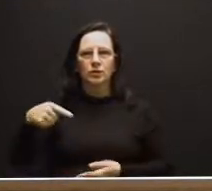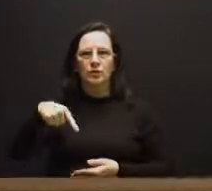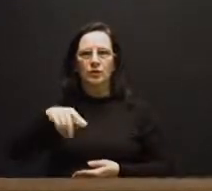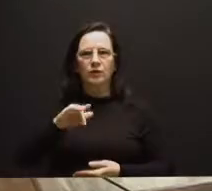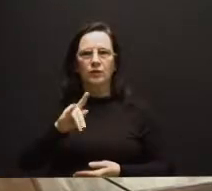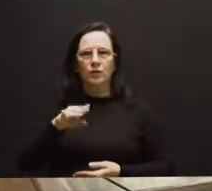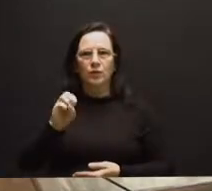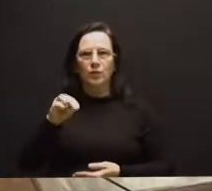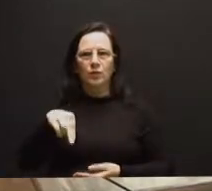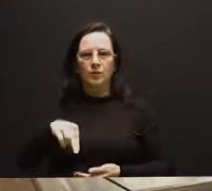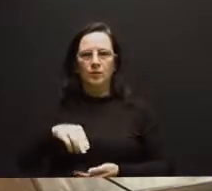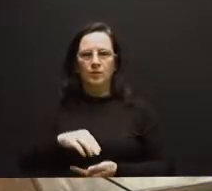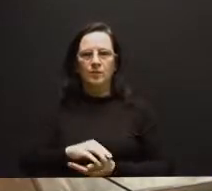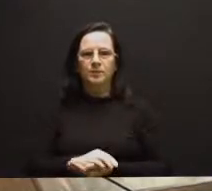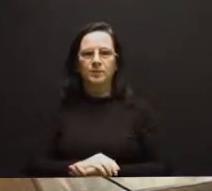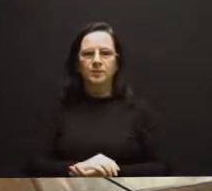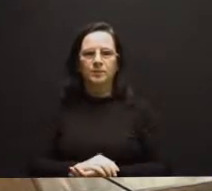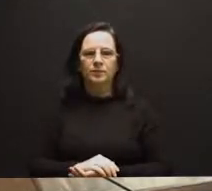cubatão